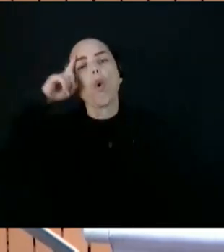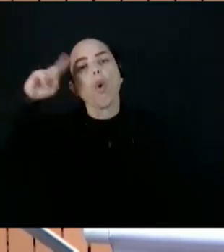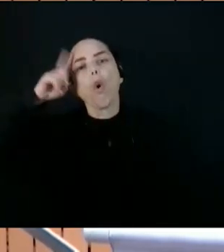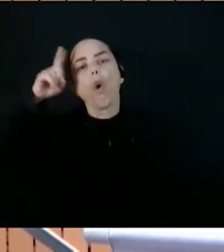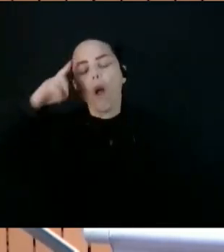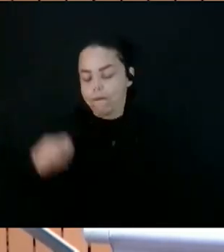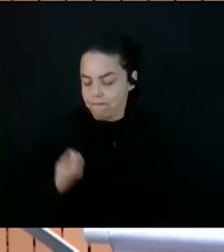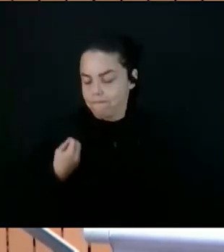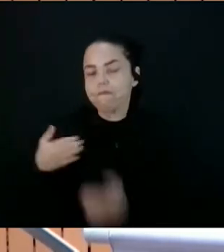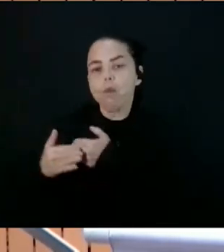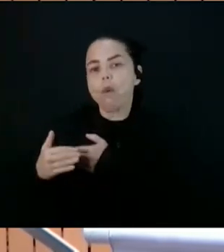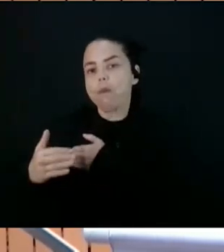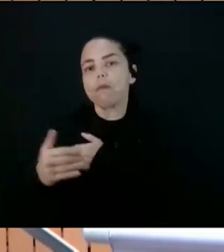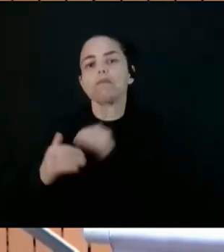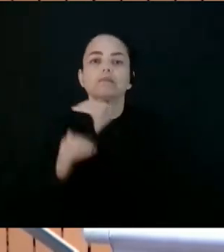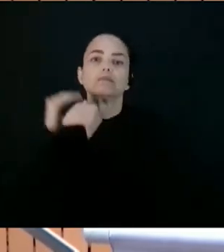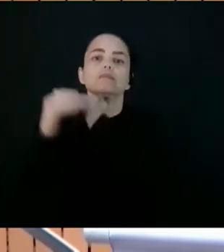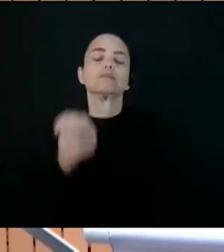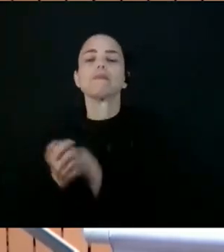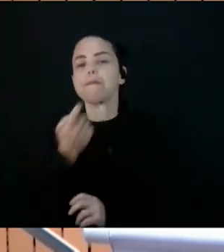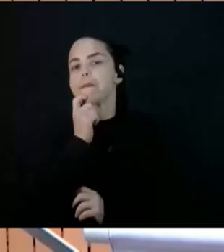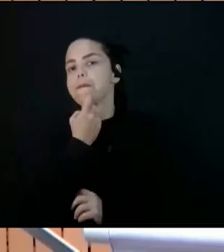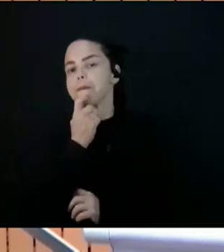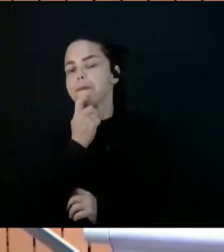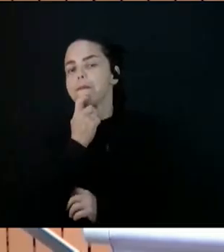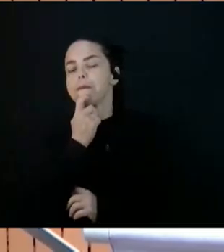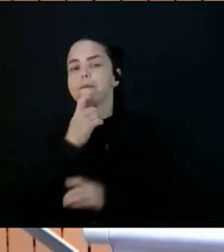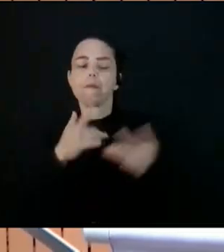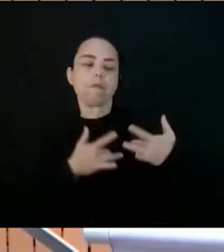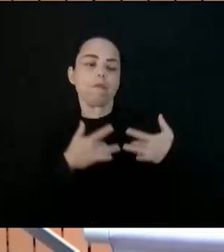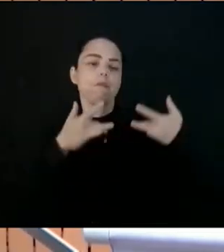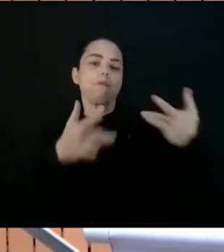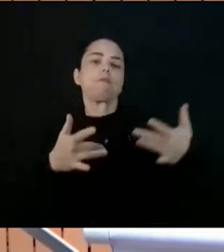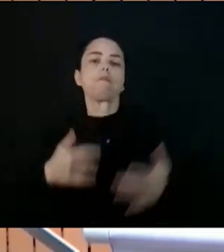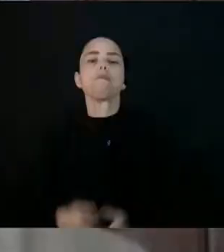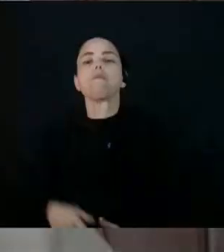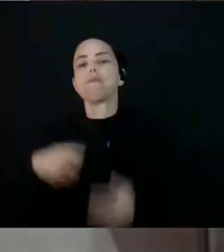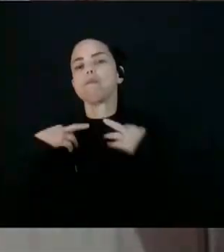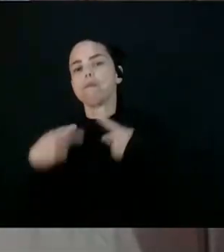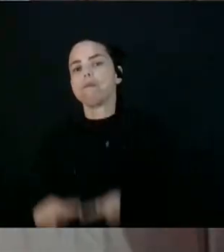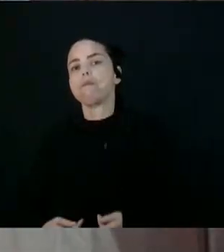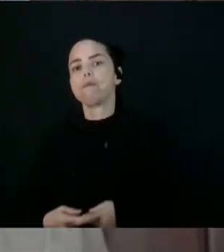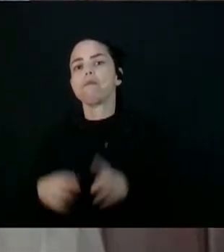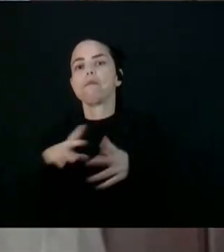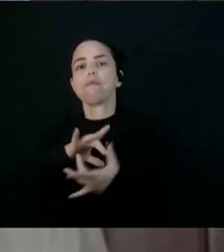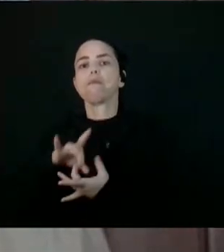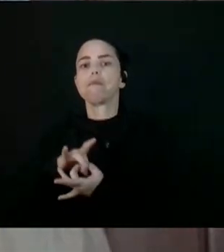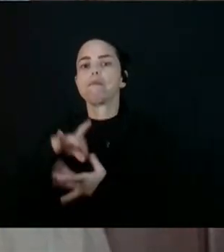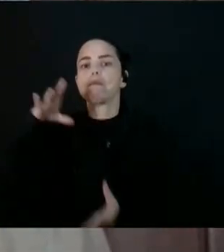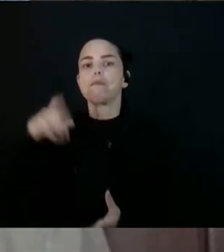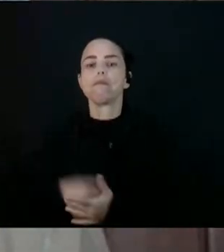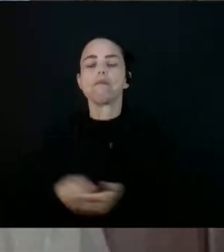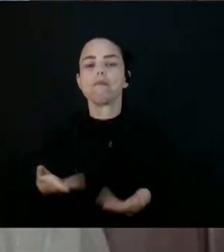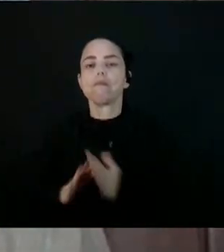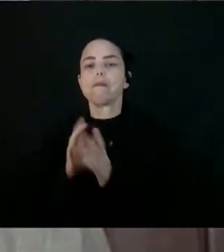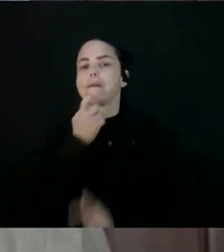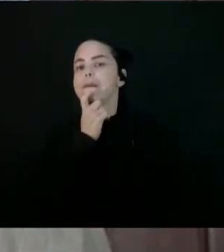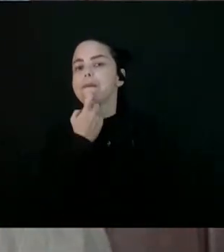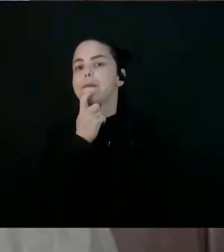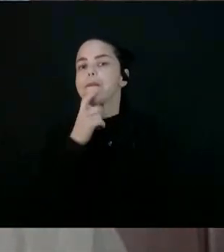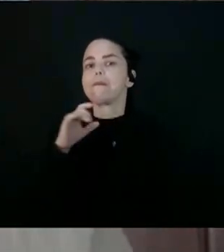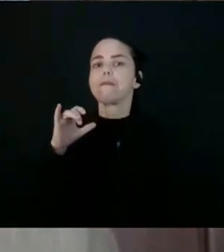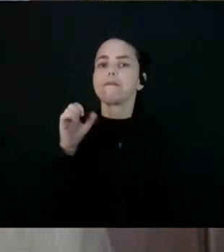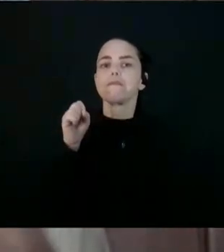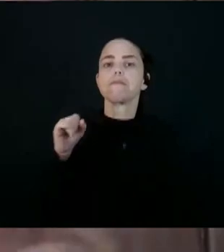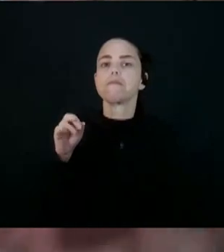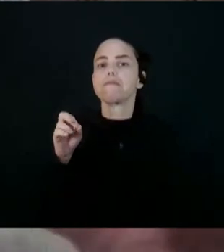a construir uma Campinas mais fraterna, mais humana e mais democrática. Nascido em Campinas, Signorelli presidiu